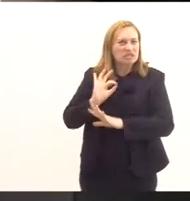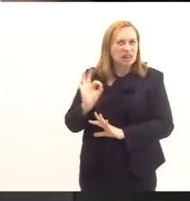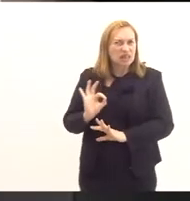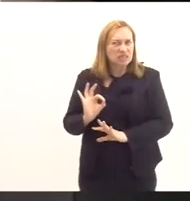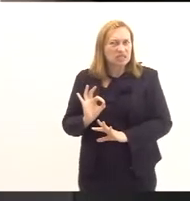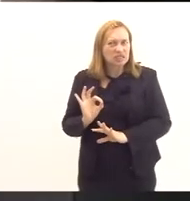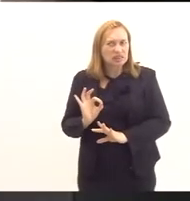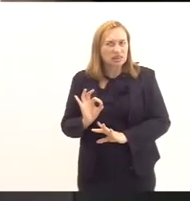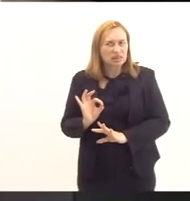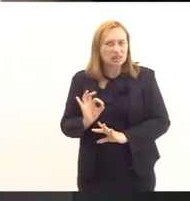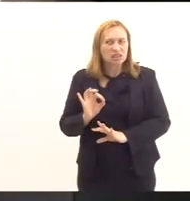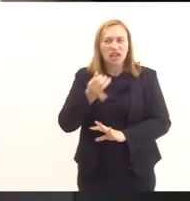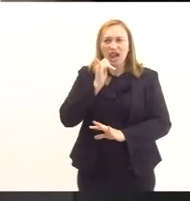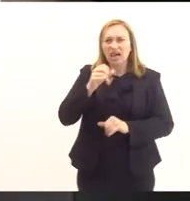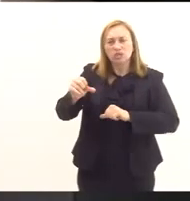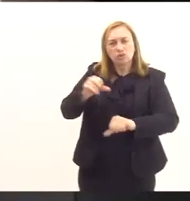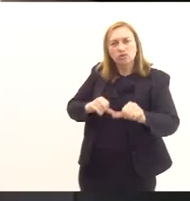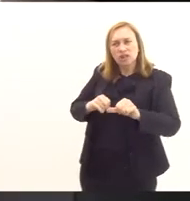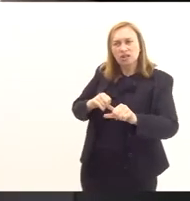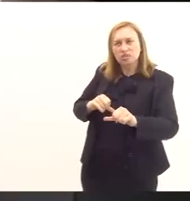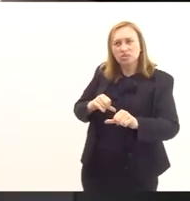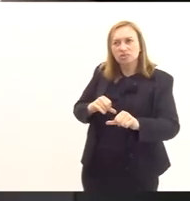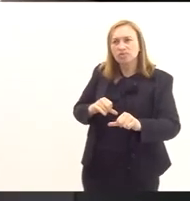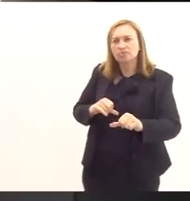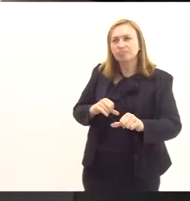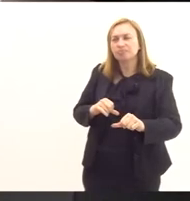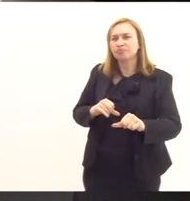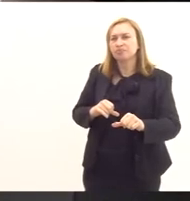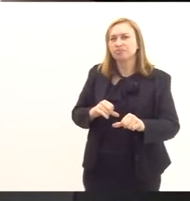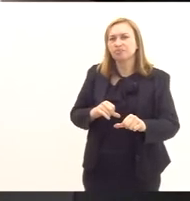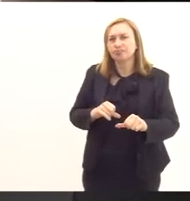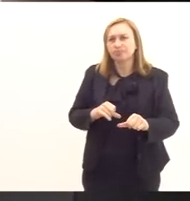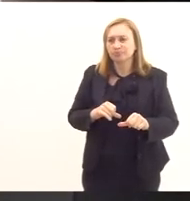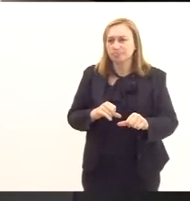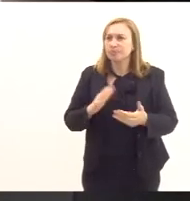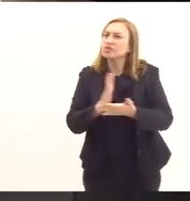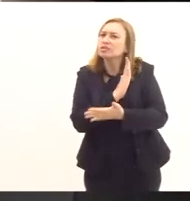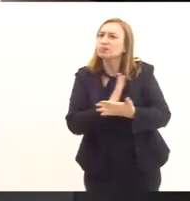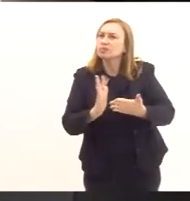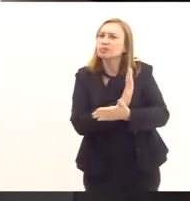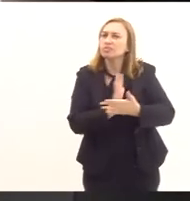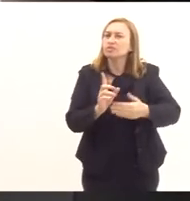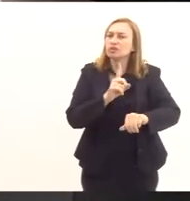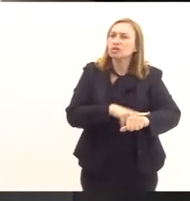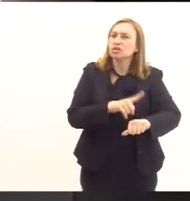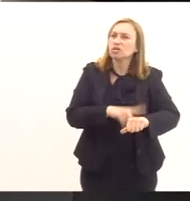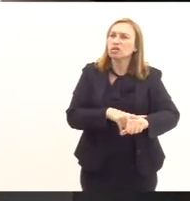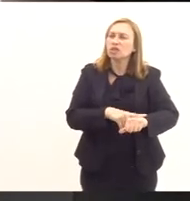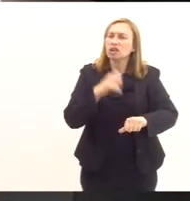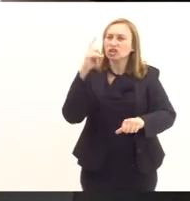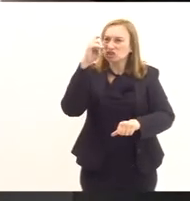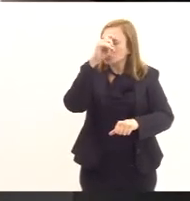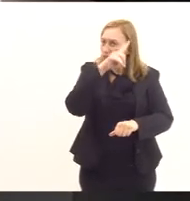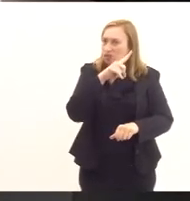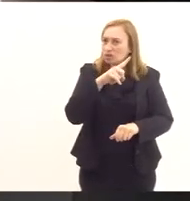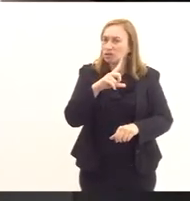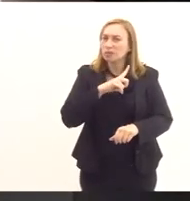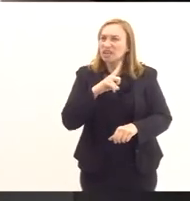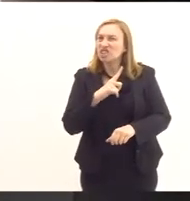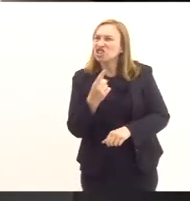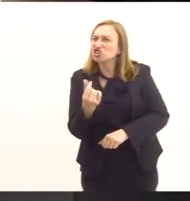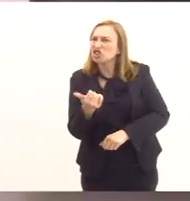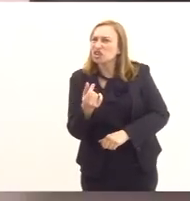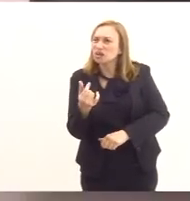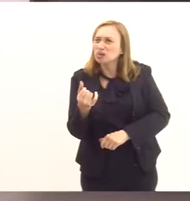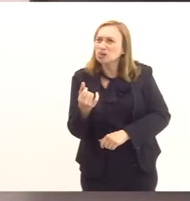invencionice relatos foram contrário que em alguns momentos tinha burocracia para para ter o